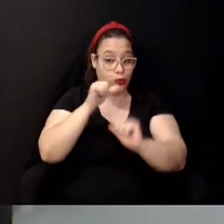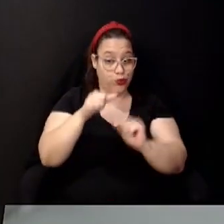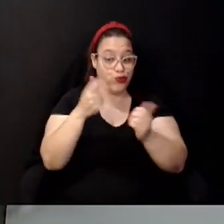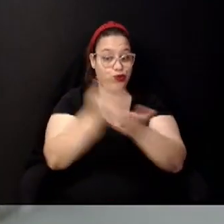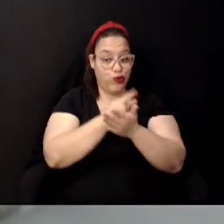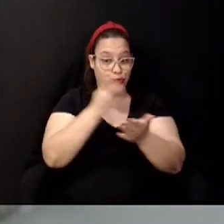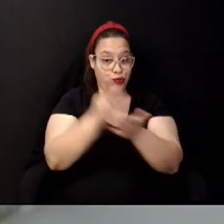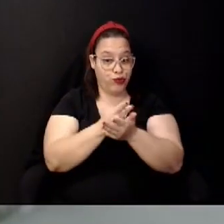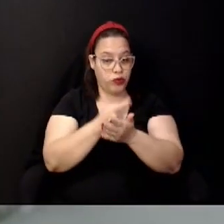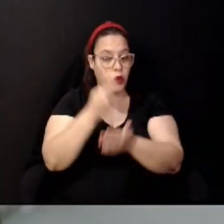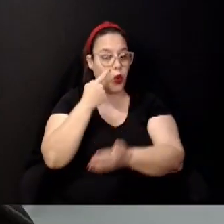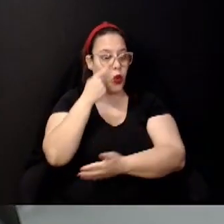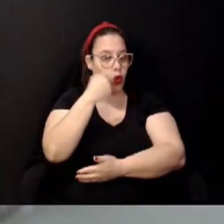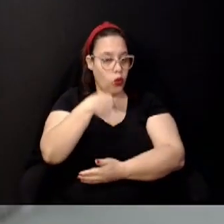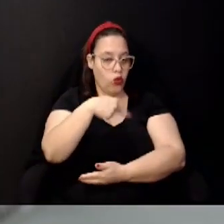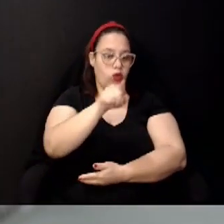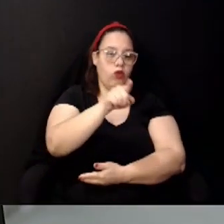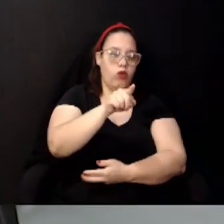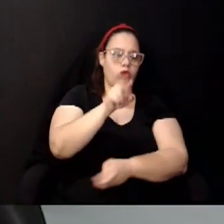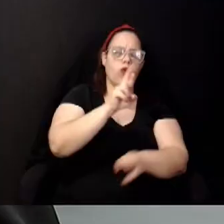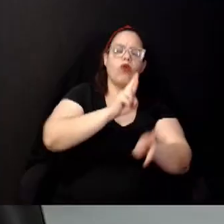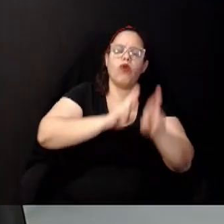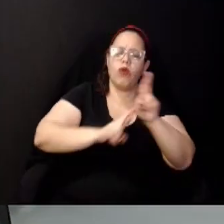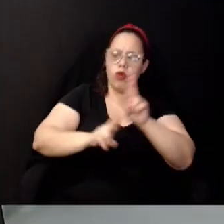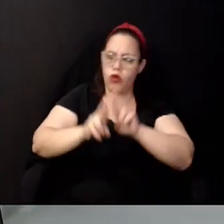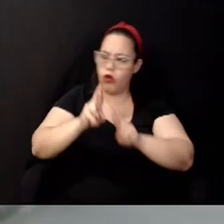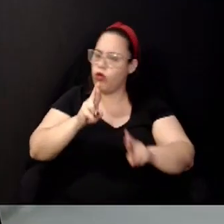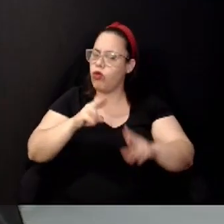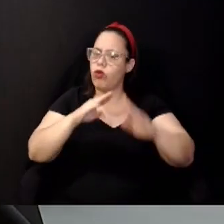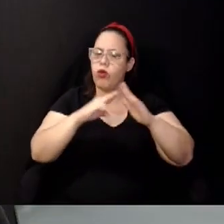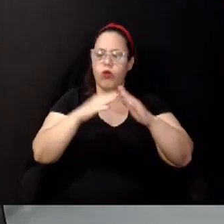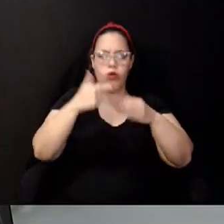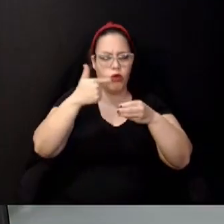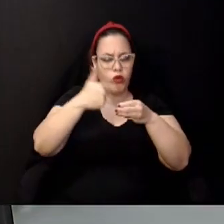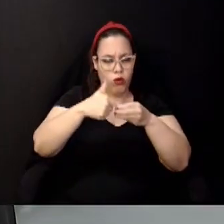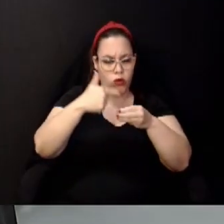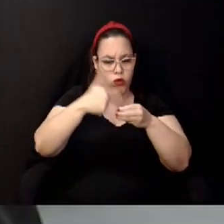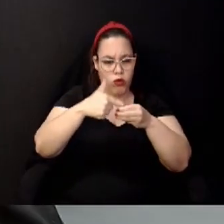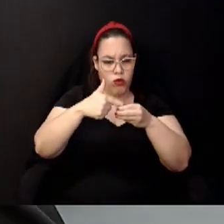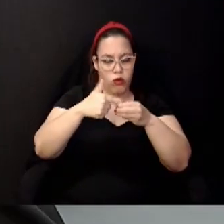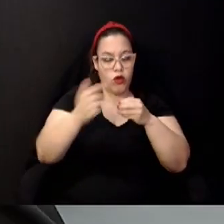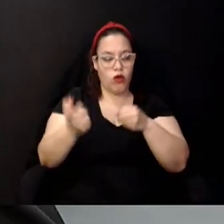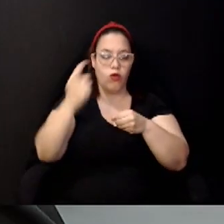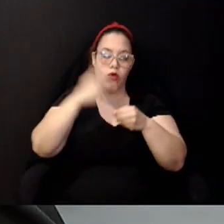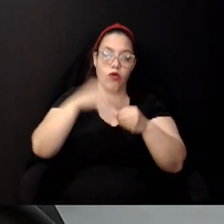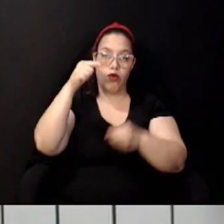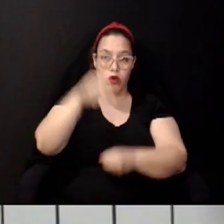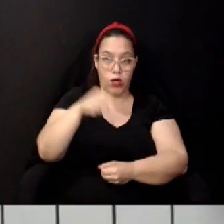averiguação, nós faremos uma fiscalização nesse posto de combustível e nós daremos retorno a este consumidor.